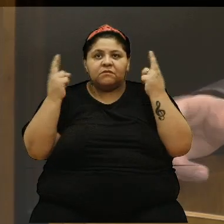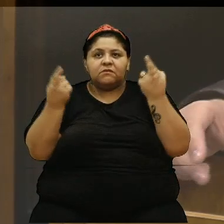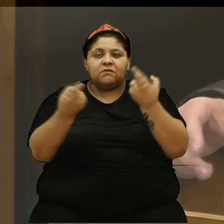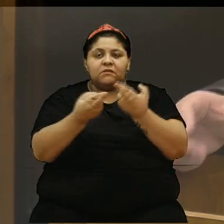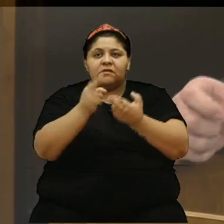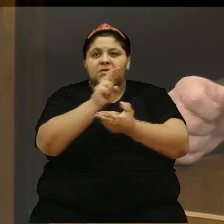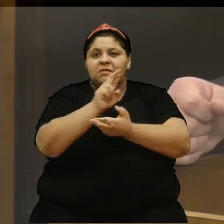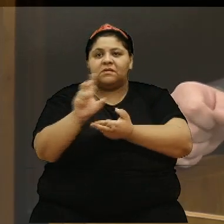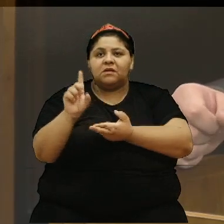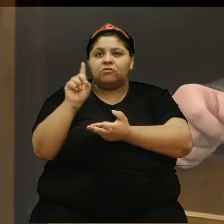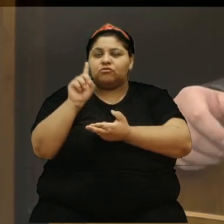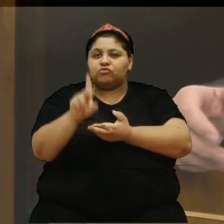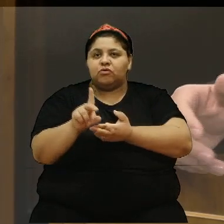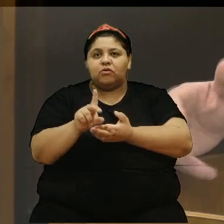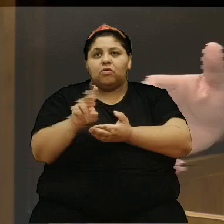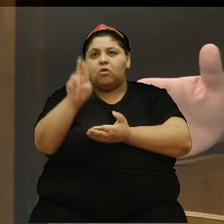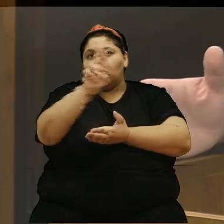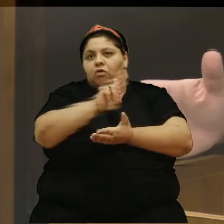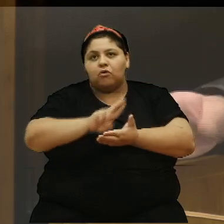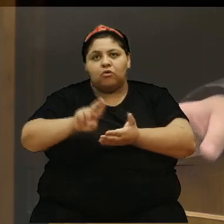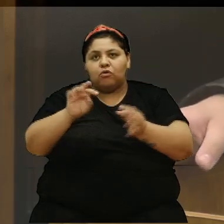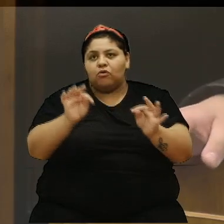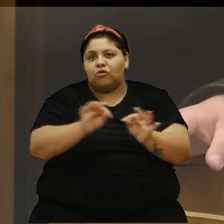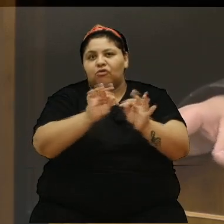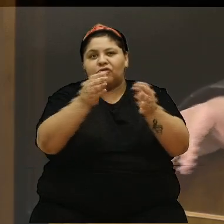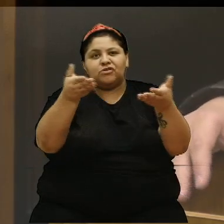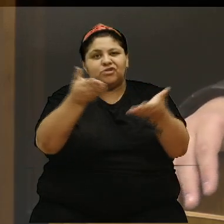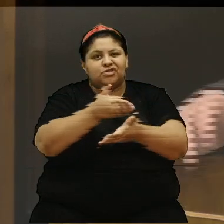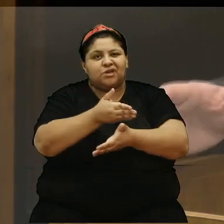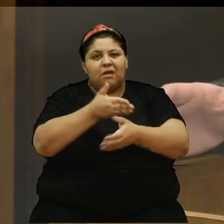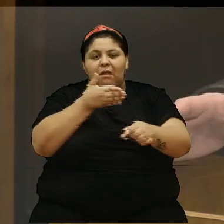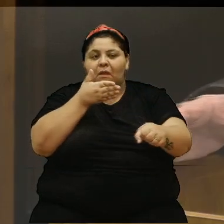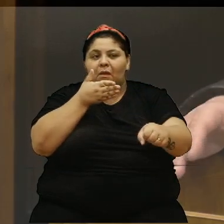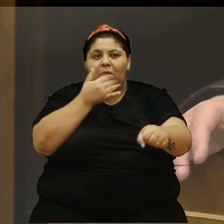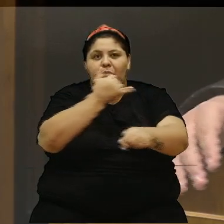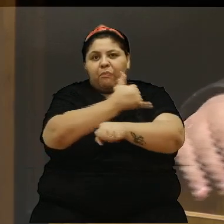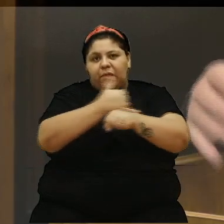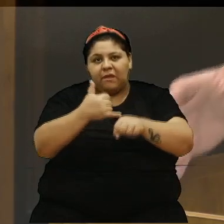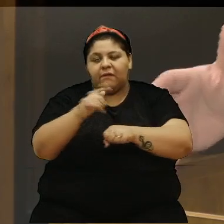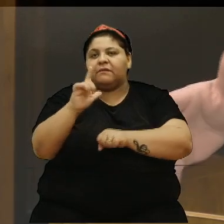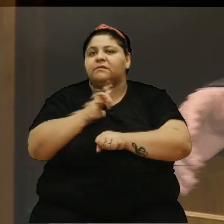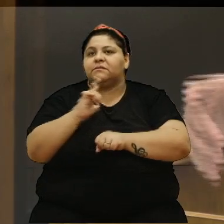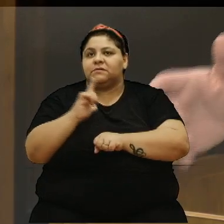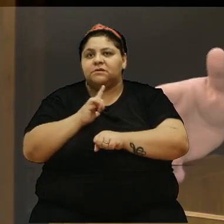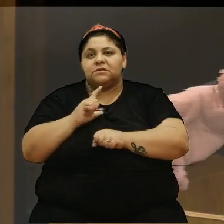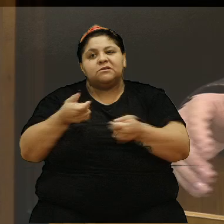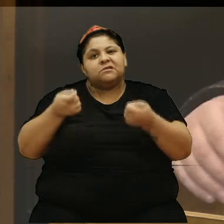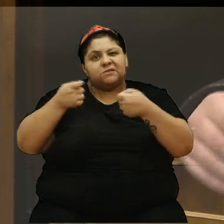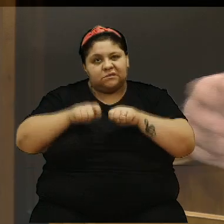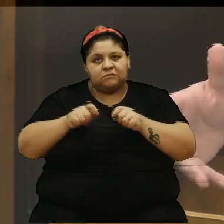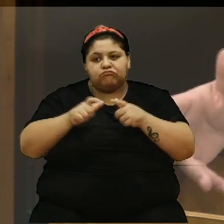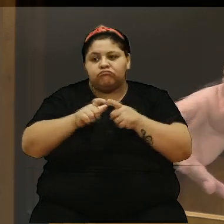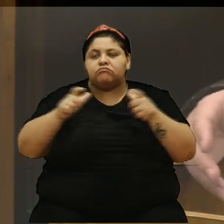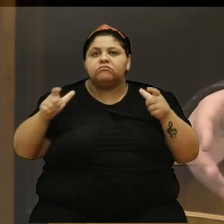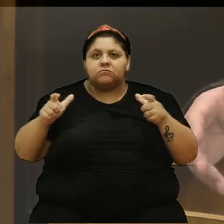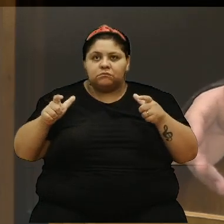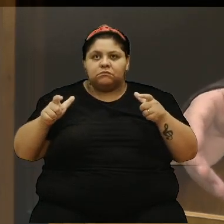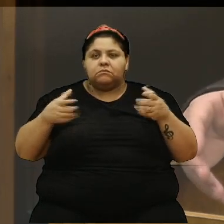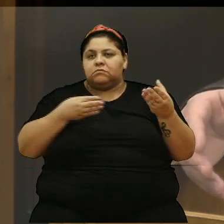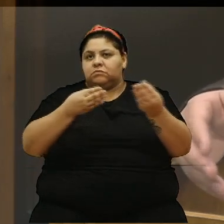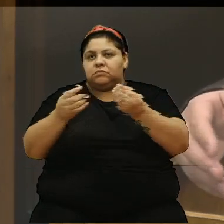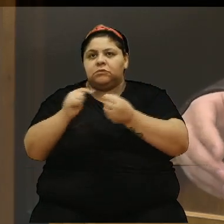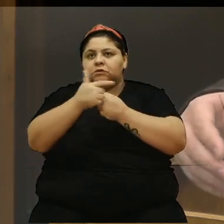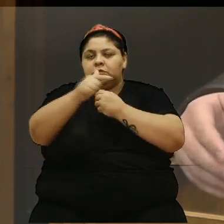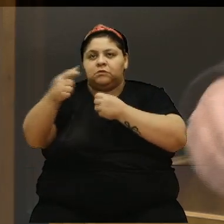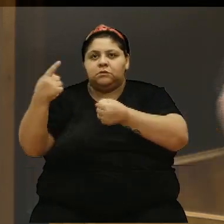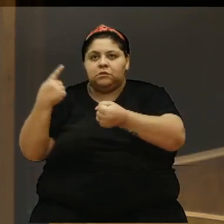ficarmos aí reféns de tecnologias que já estão ultrapassadas, uma vez que nós temos competência e tamanho para tanto, como outras